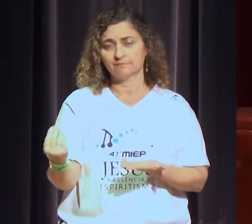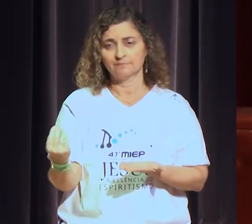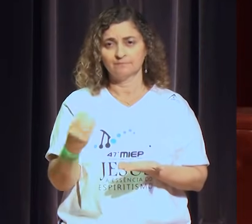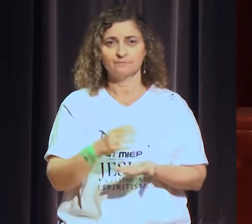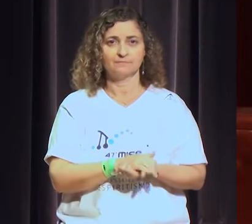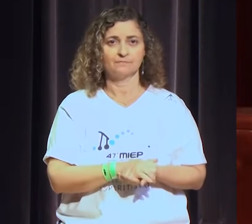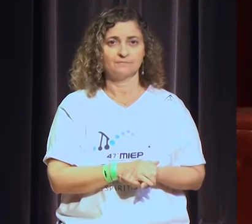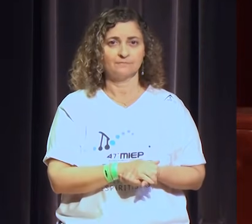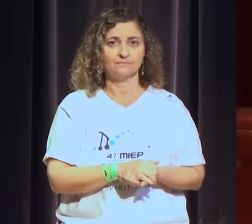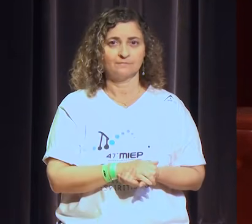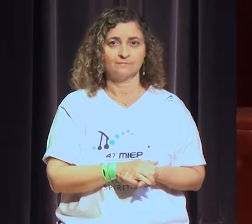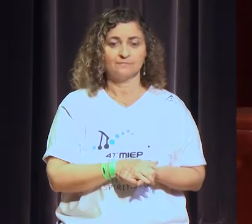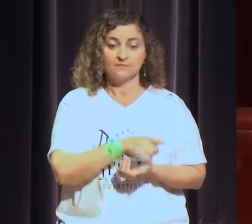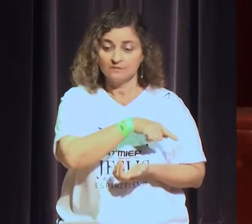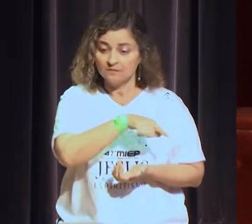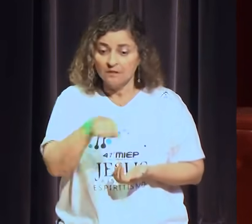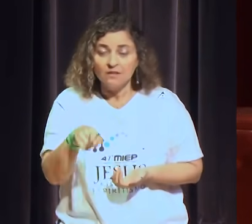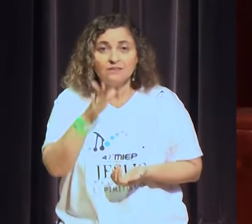Poderia citar vários aqui.